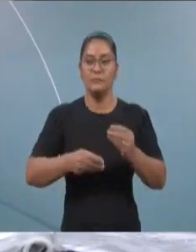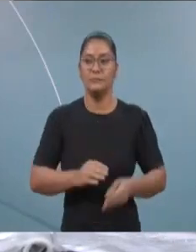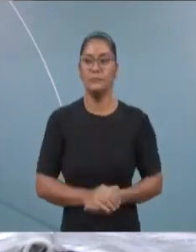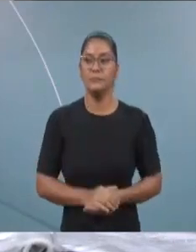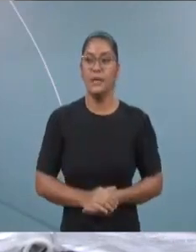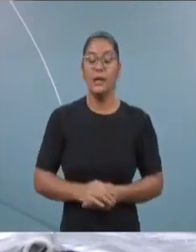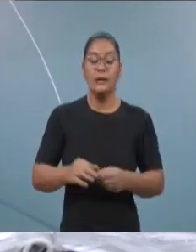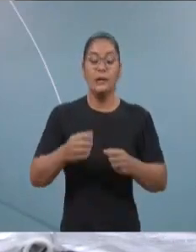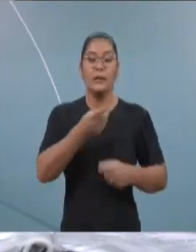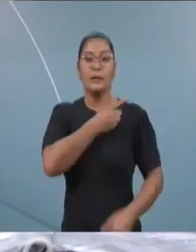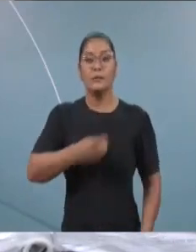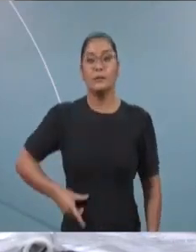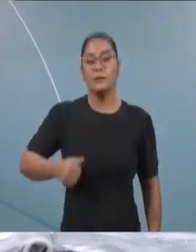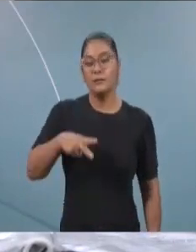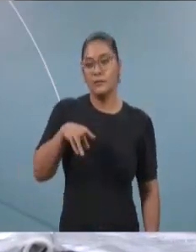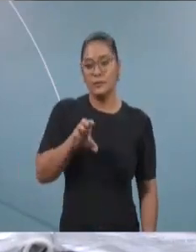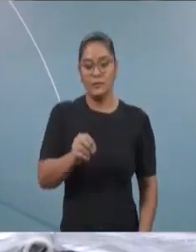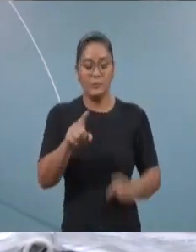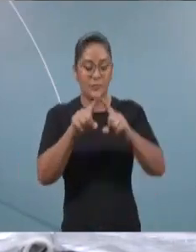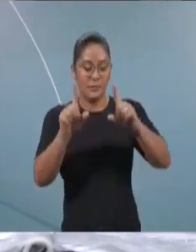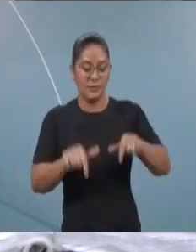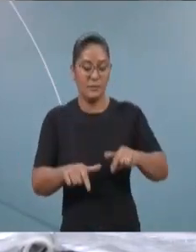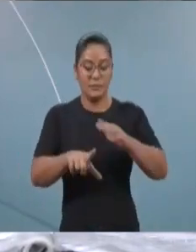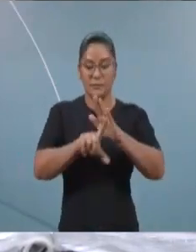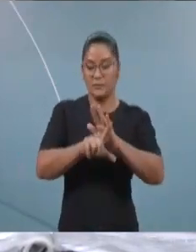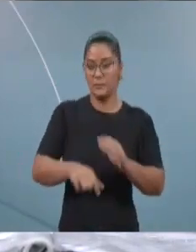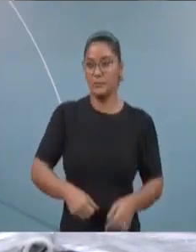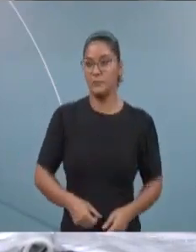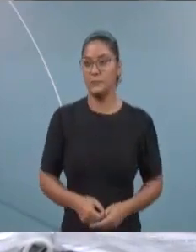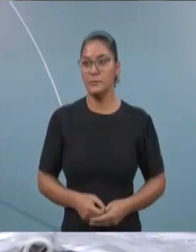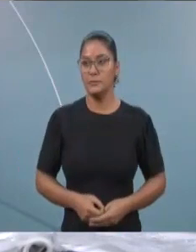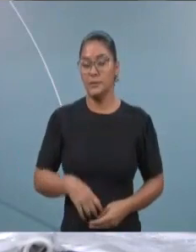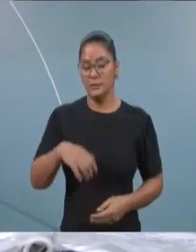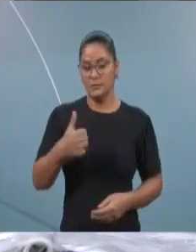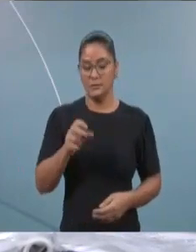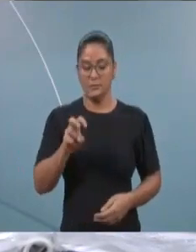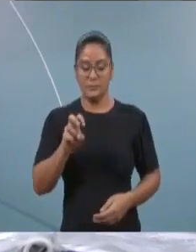Gustavo Carvalho projeto de lei número